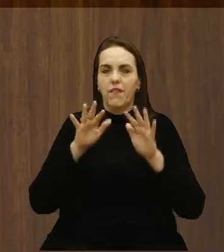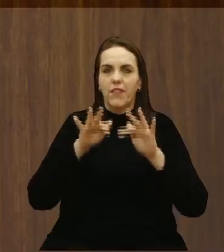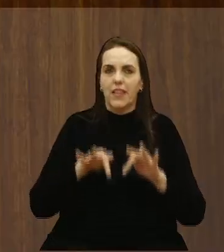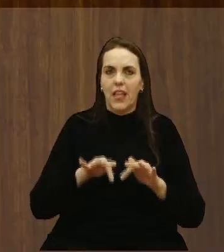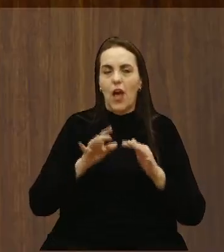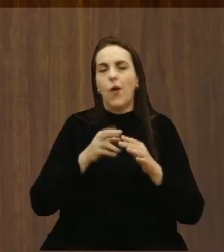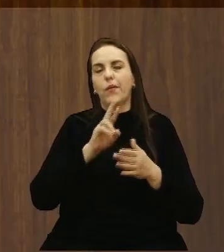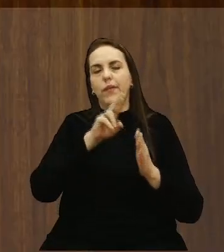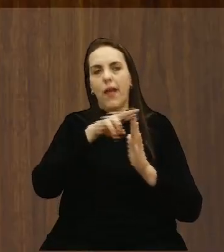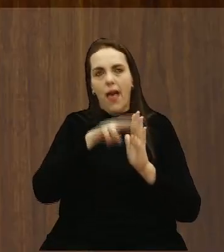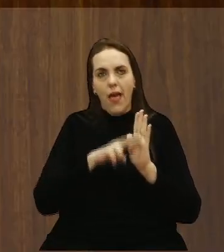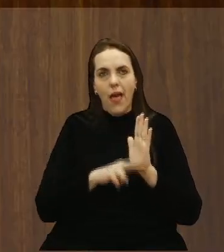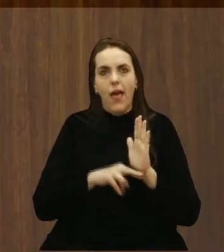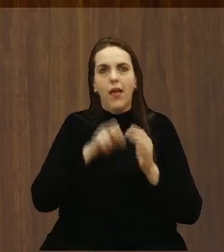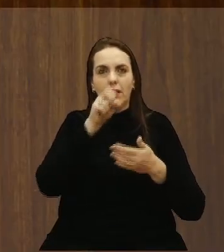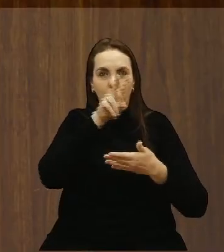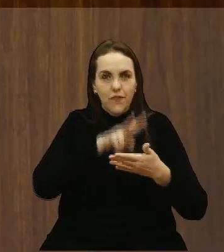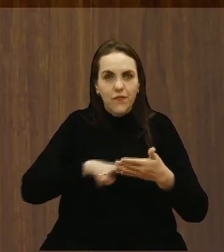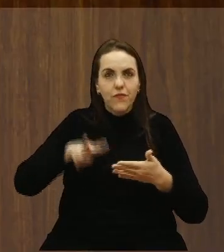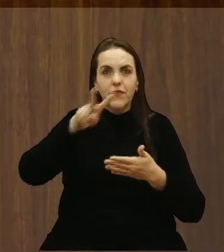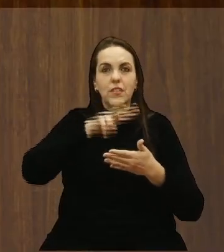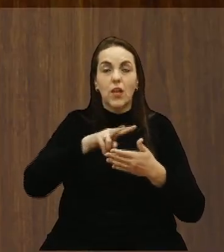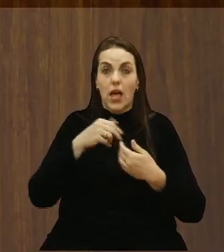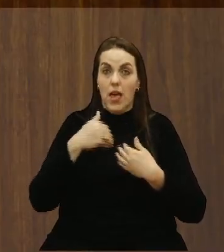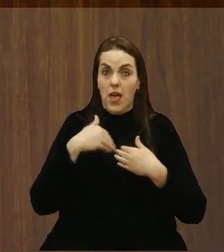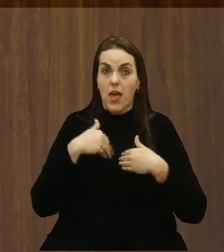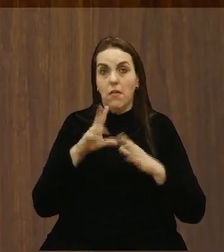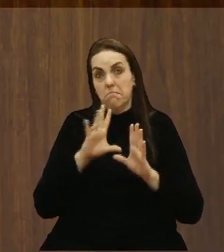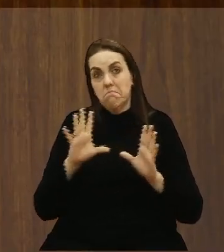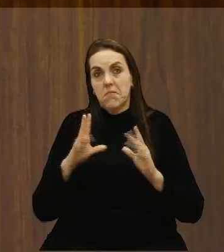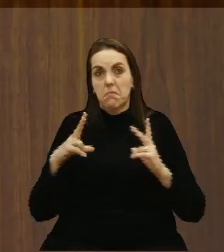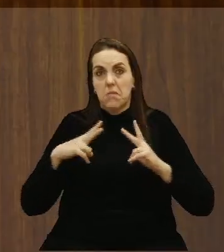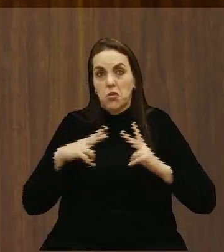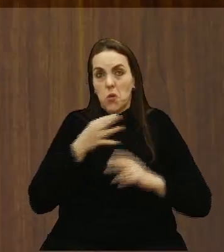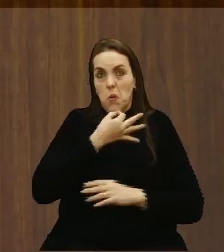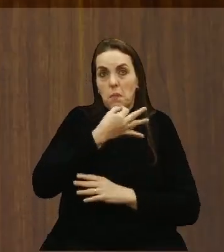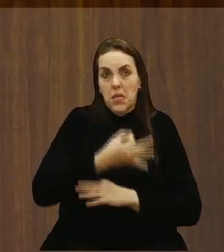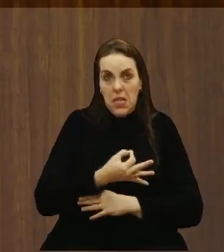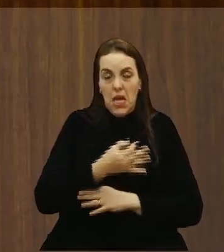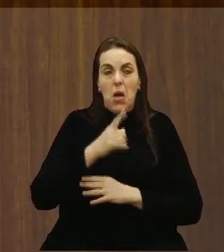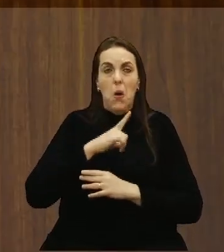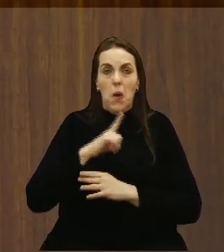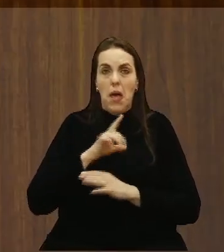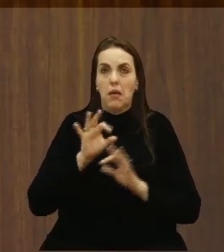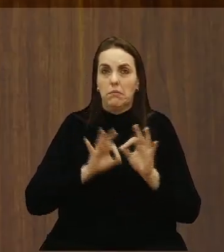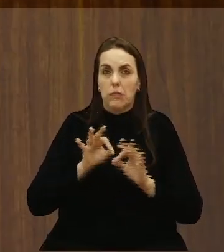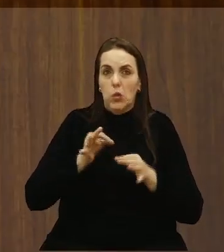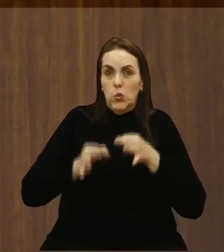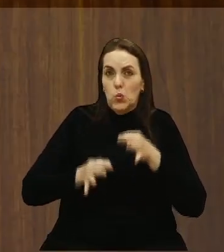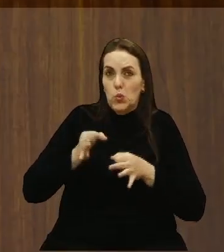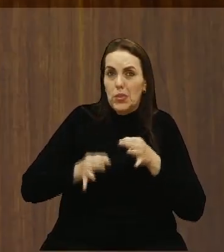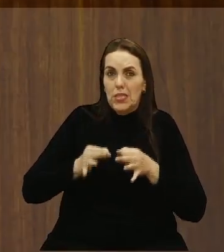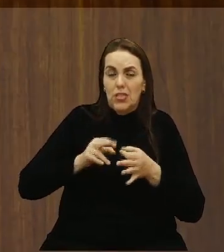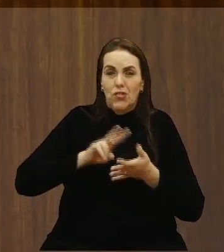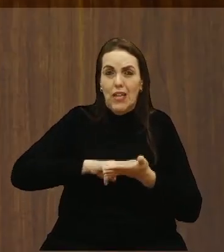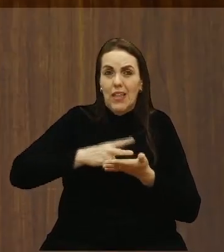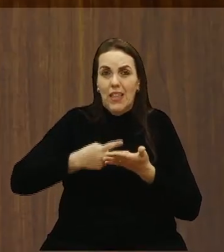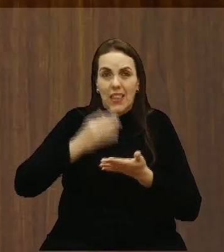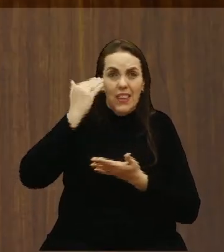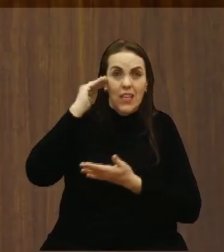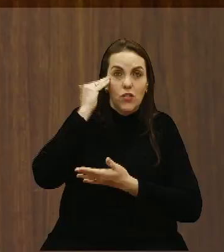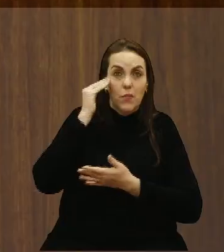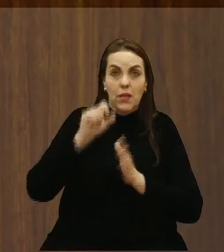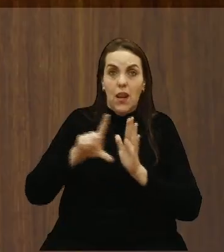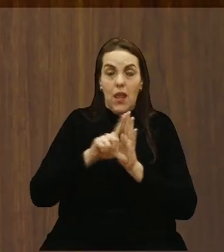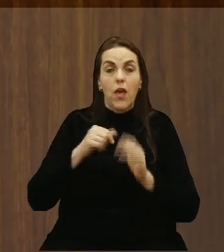toda uma visão do regimento. Eu, particularmente, essa coisa de hermenêutica jurídica, de interpretação da lei, é uma das coisas que eu mais gosto de